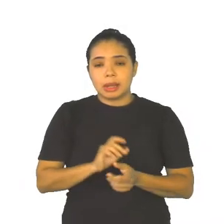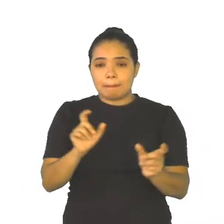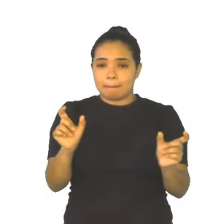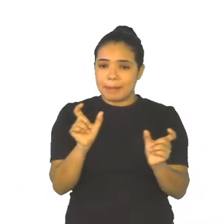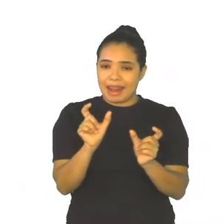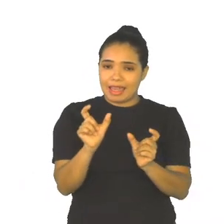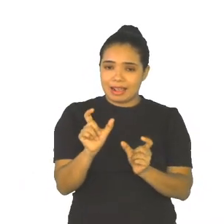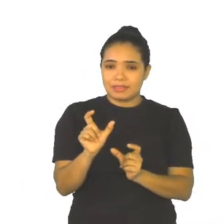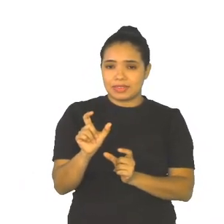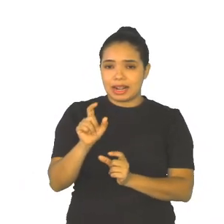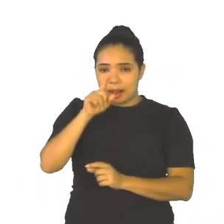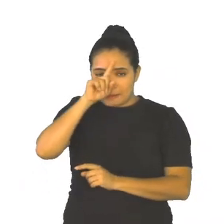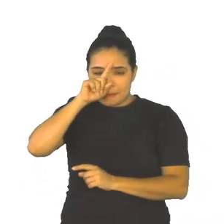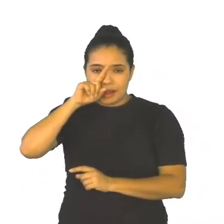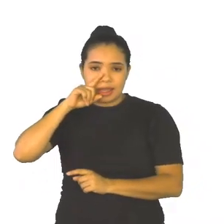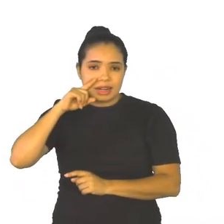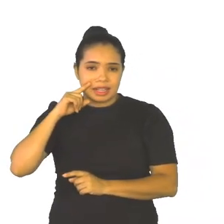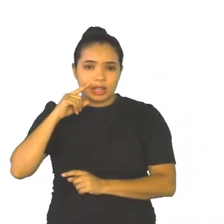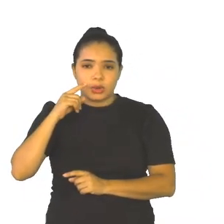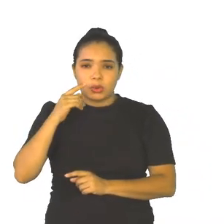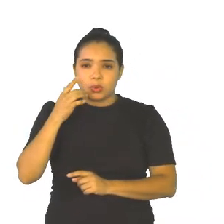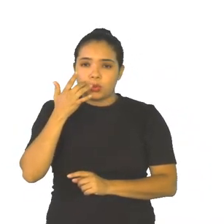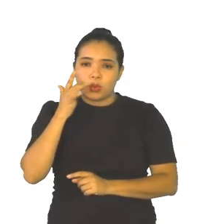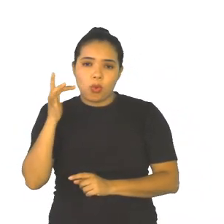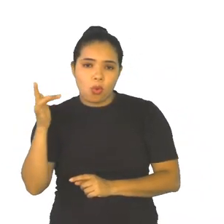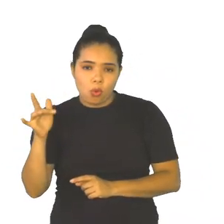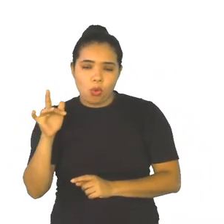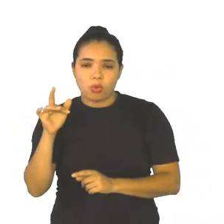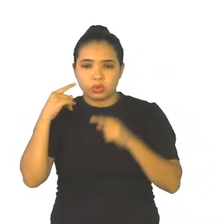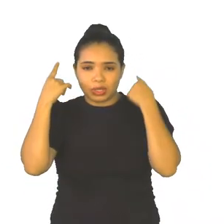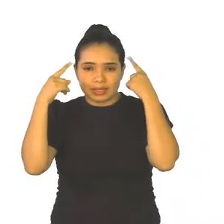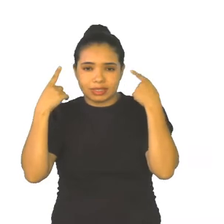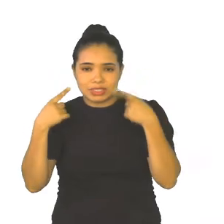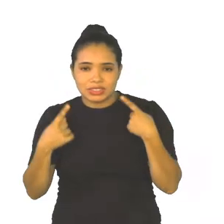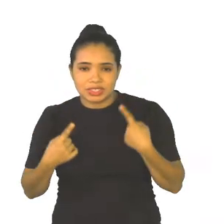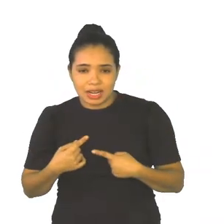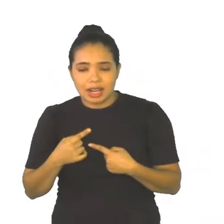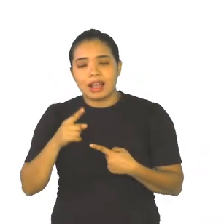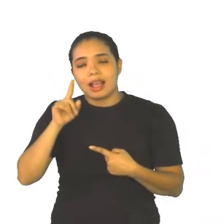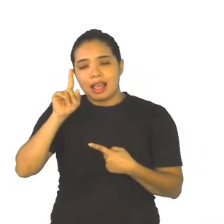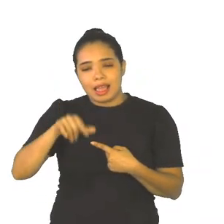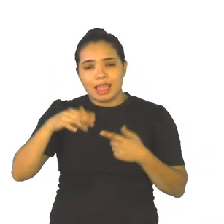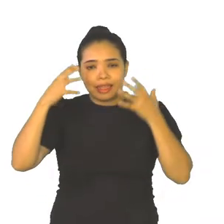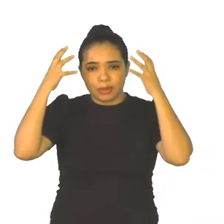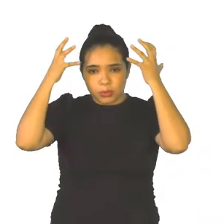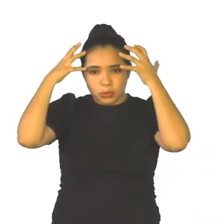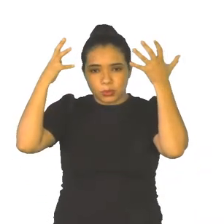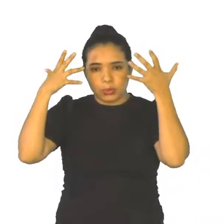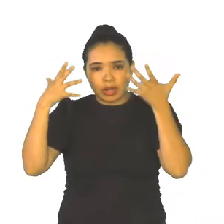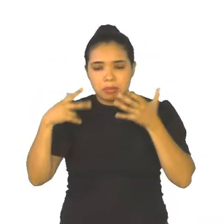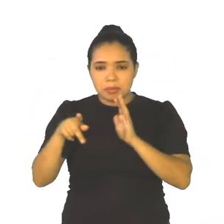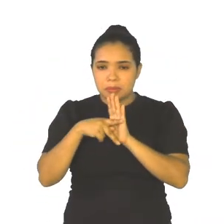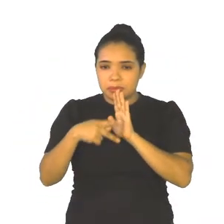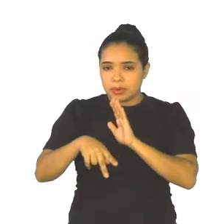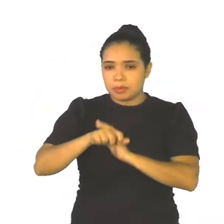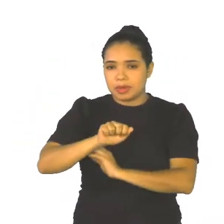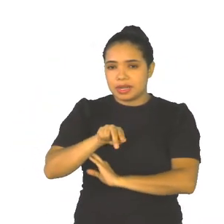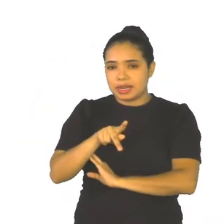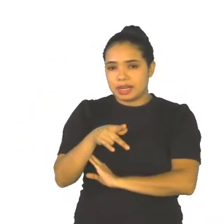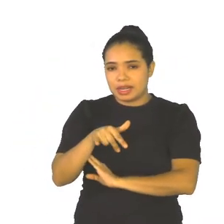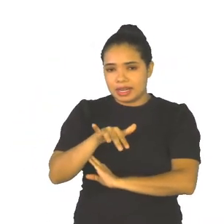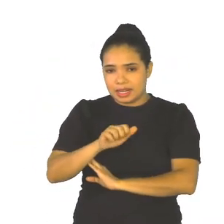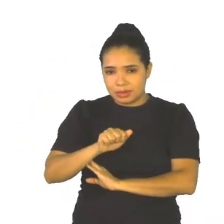ouro e cacheados são usados para caracterizar quem? Os cabelos de Aninha, né? Para dizer que eles